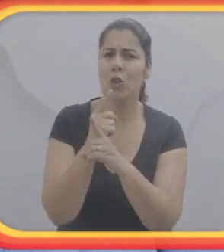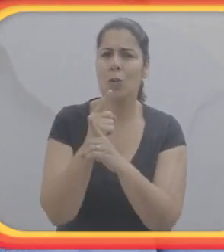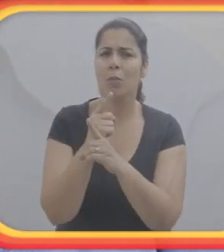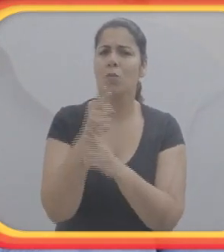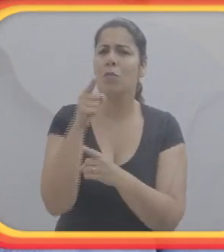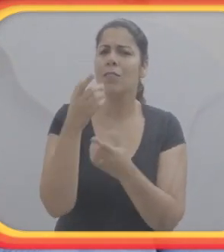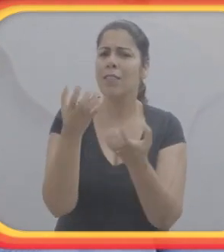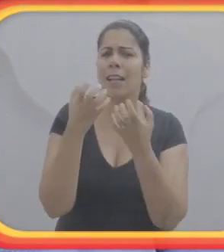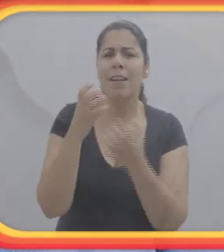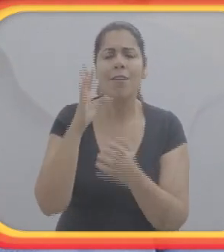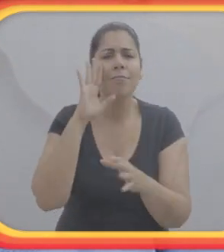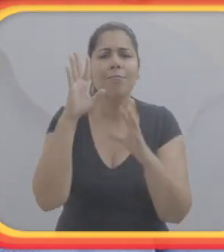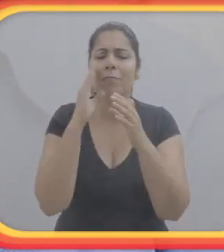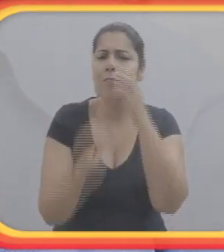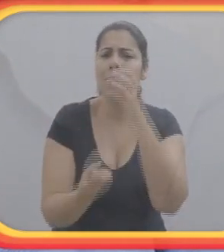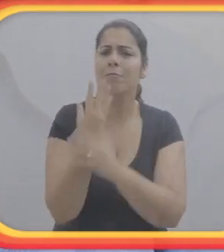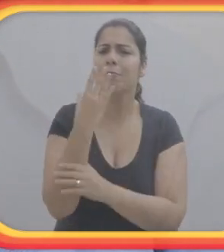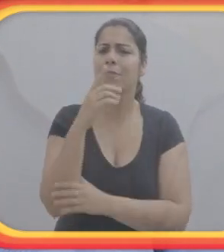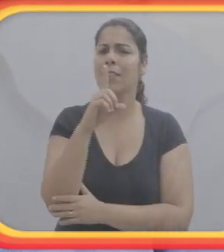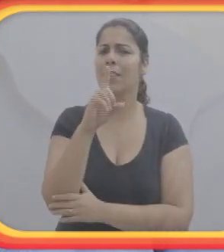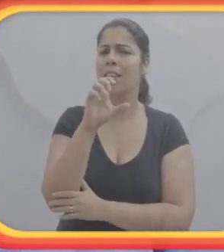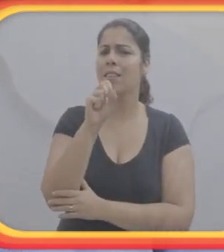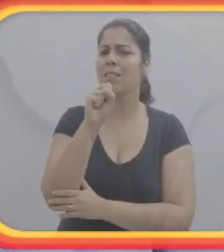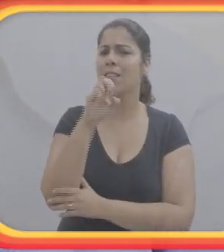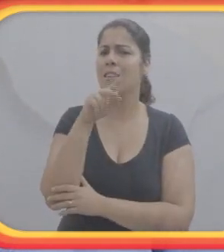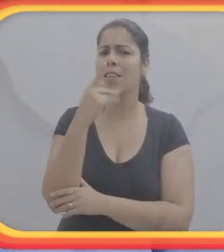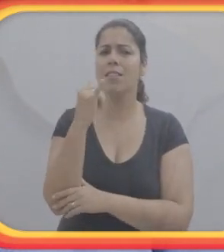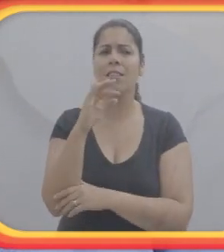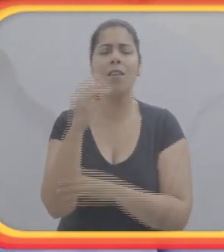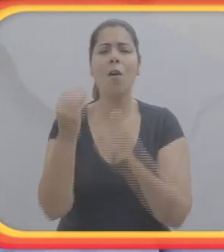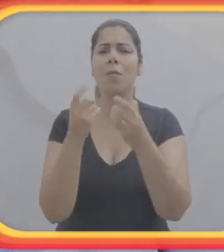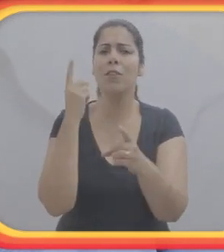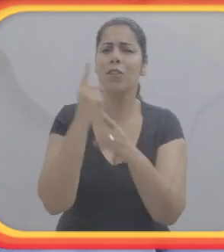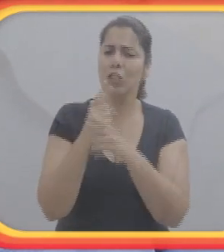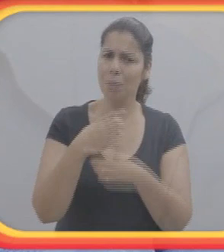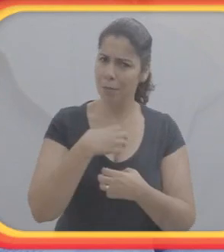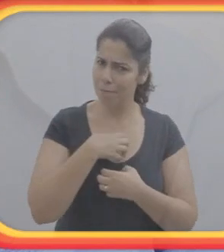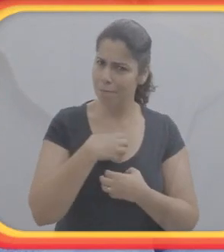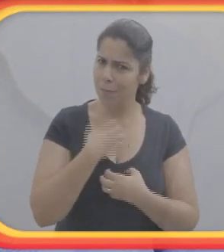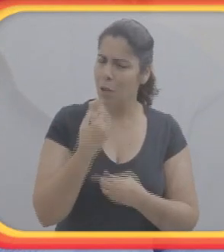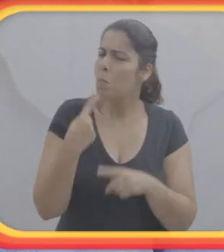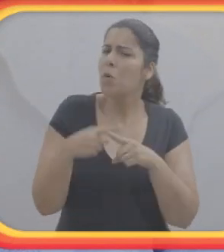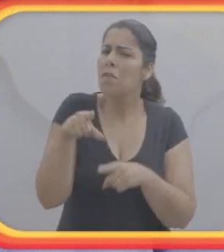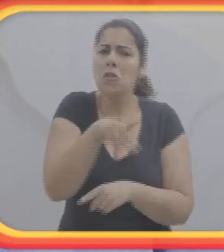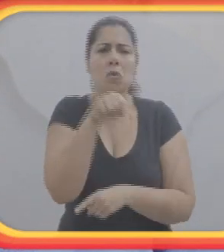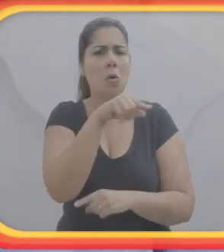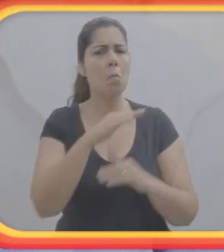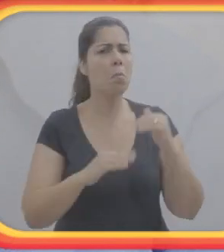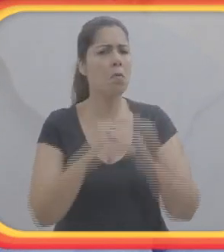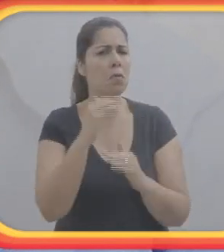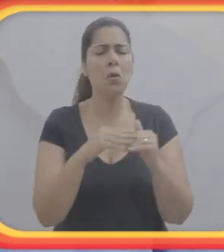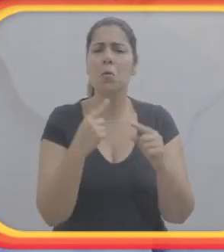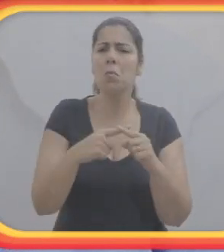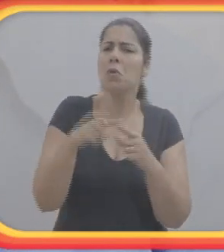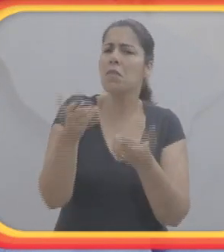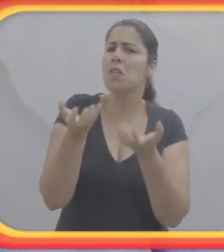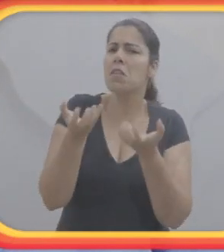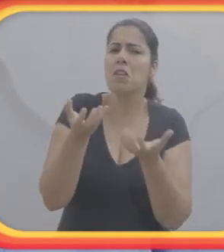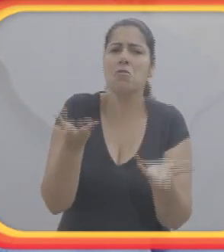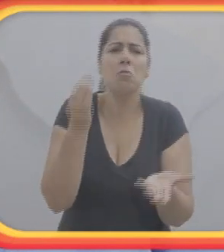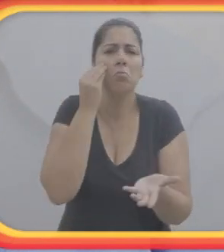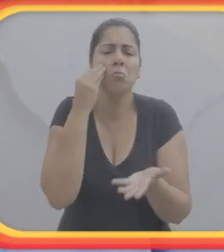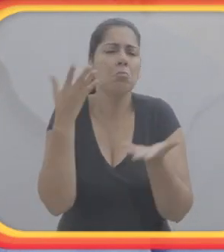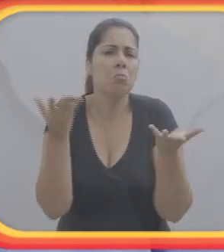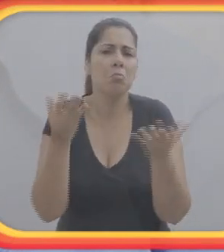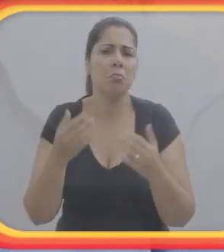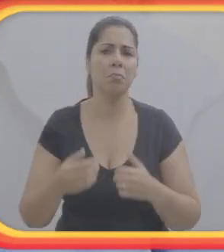anos, eu descobri o mangá da Turma da Mônica, jovem, que é o estilo mangá, que eu gostei muito e comprei o